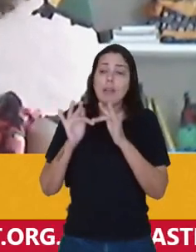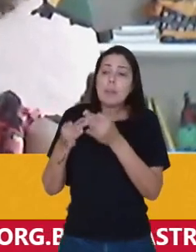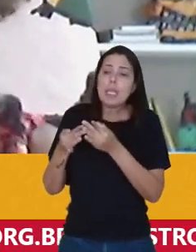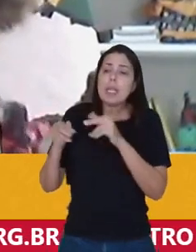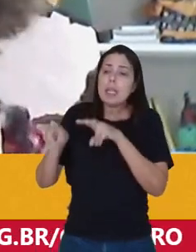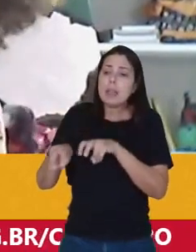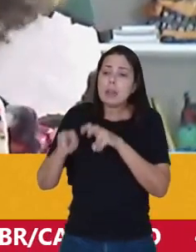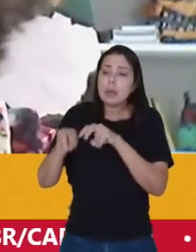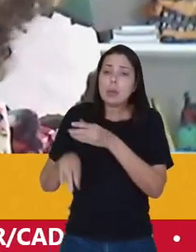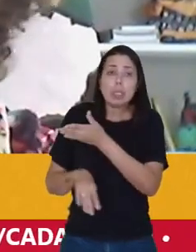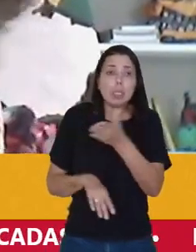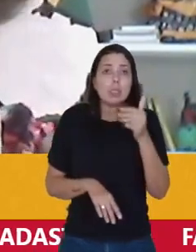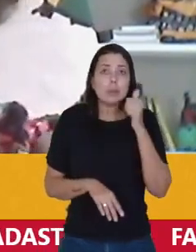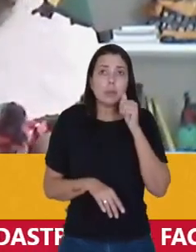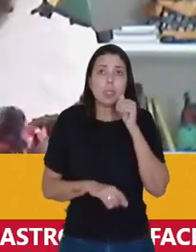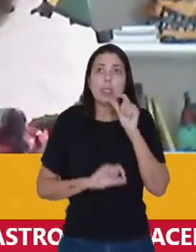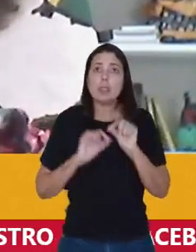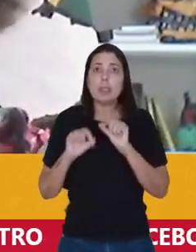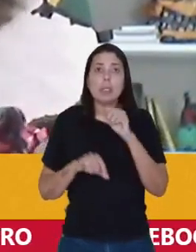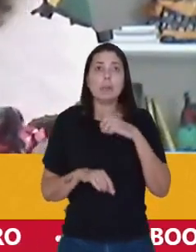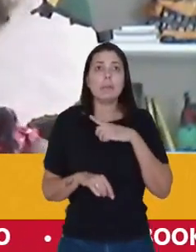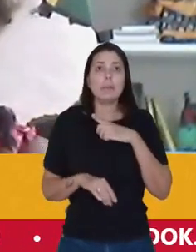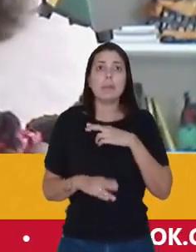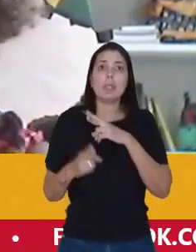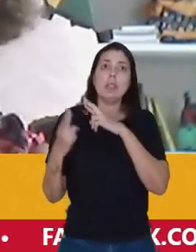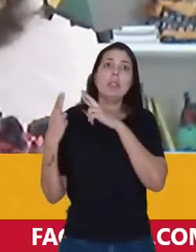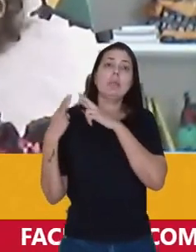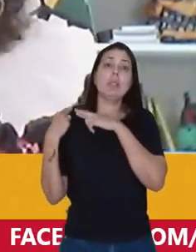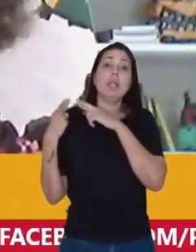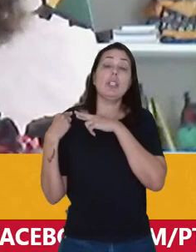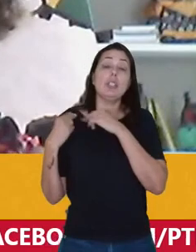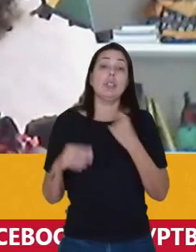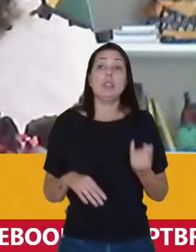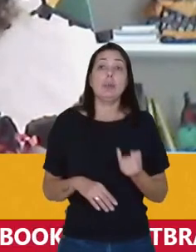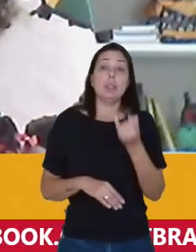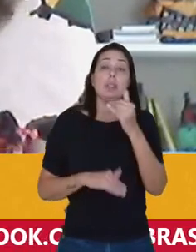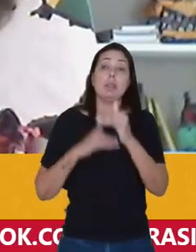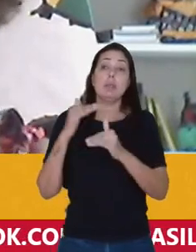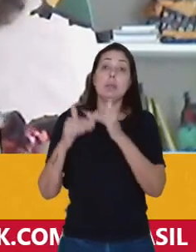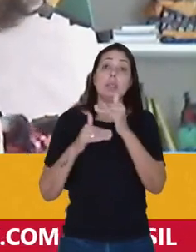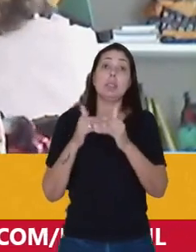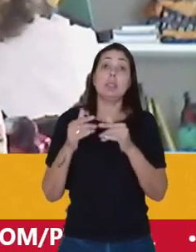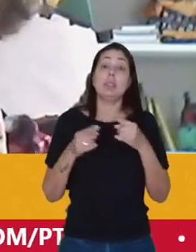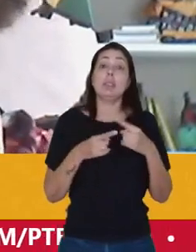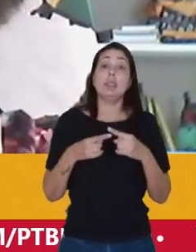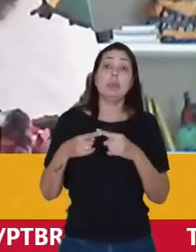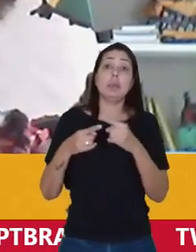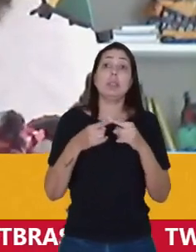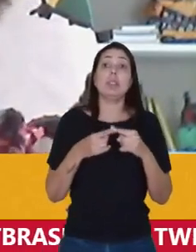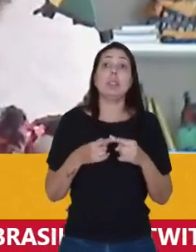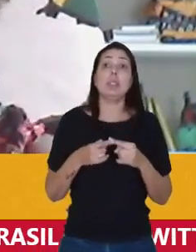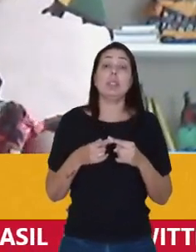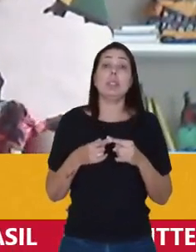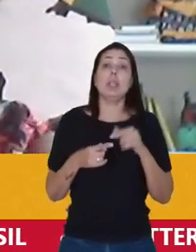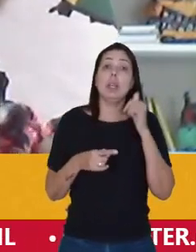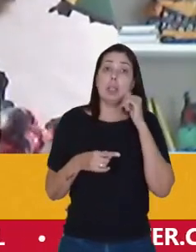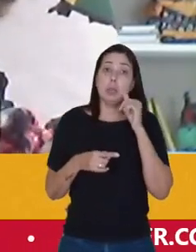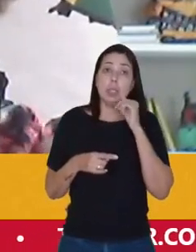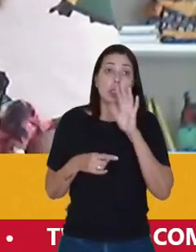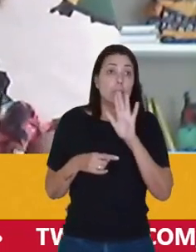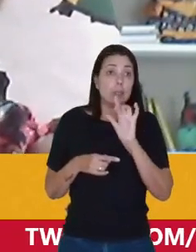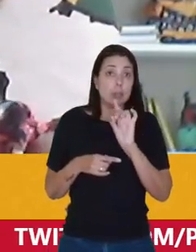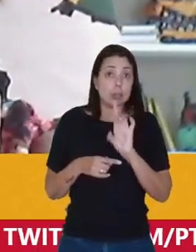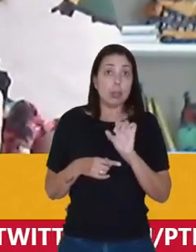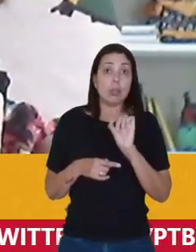agricultora. E as mulheres, Nilma, têm um papel fundamental nesse processo. E por quê? Porque as mulheres não